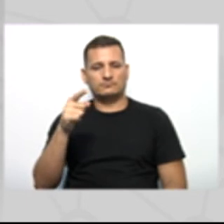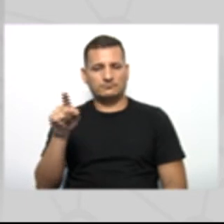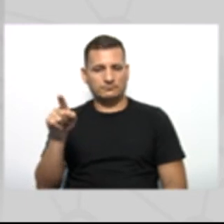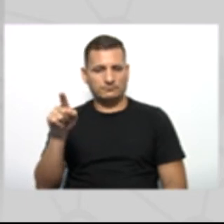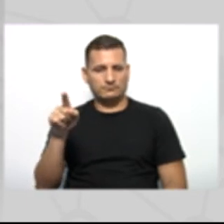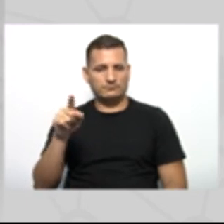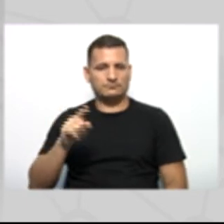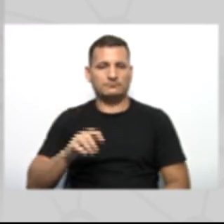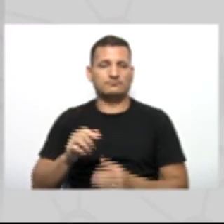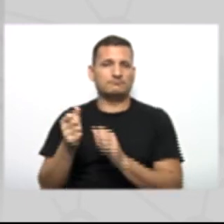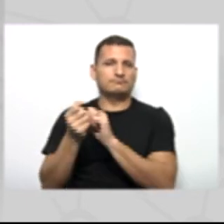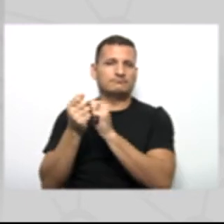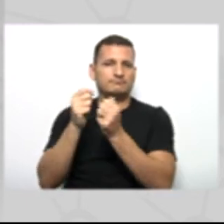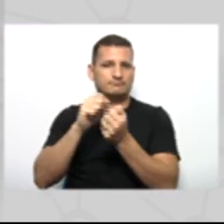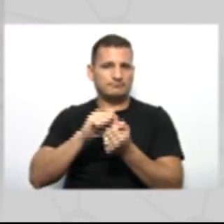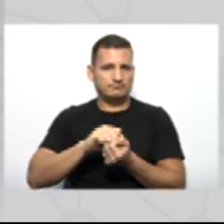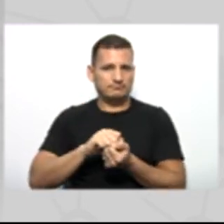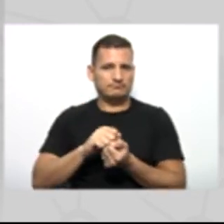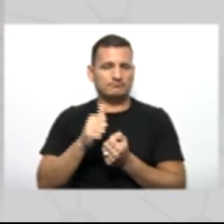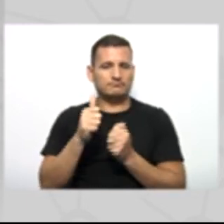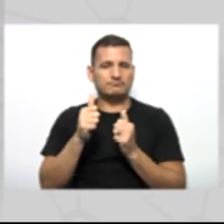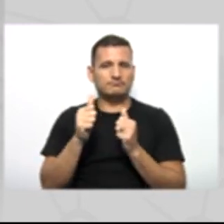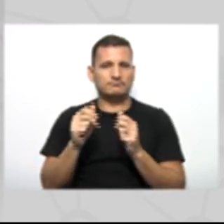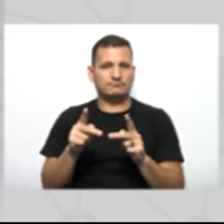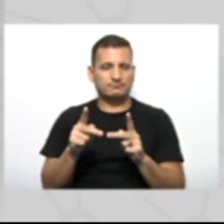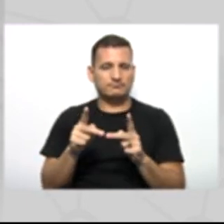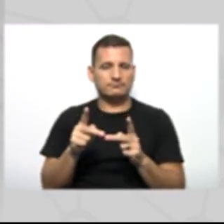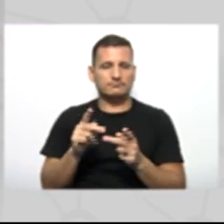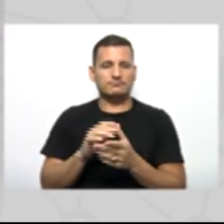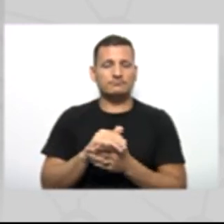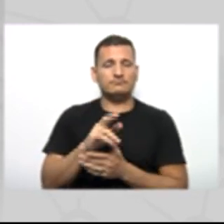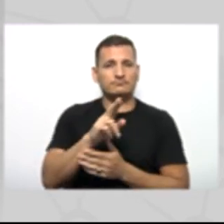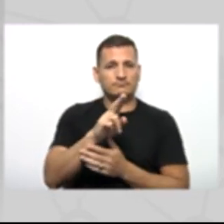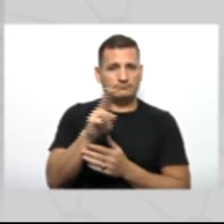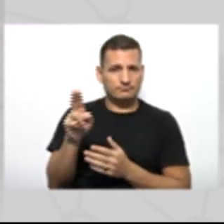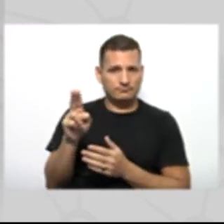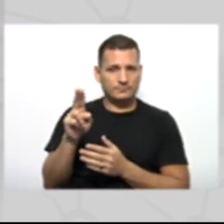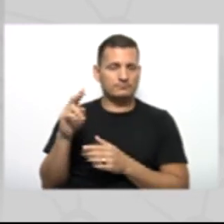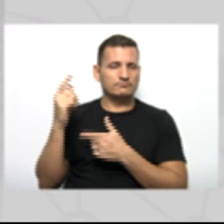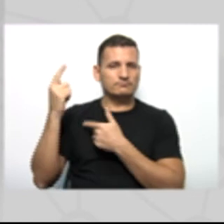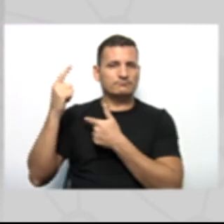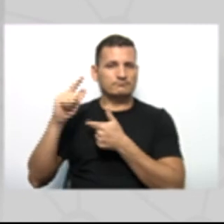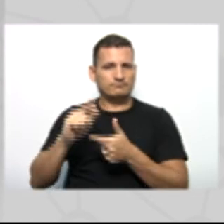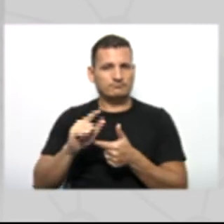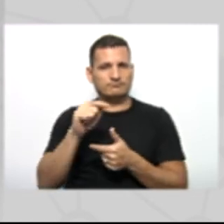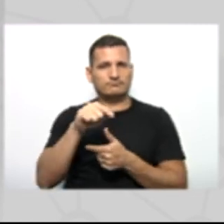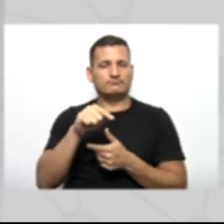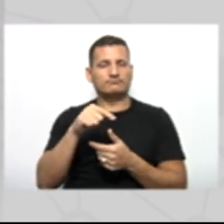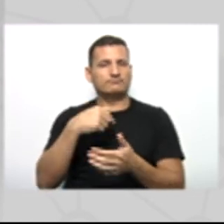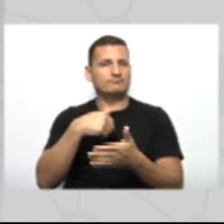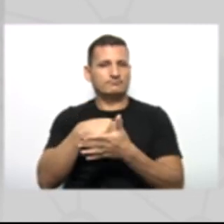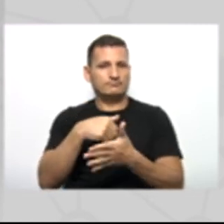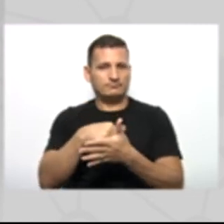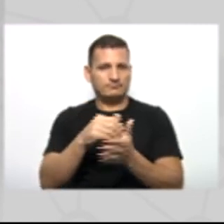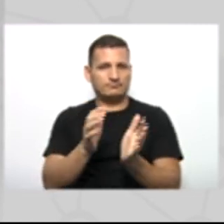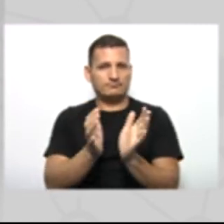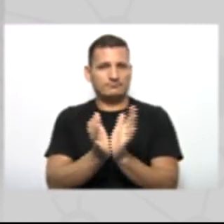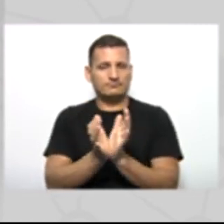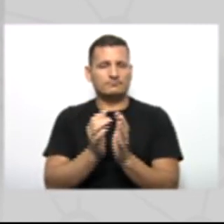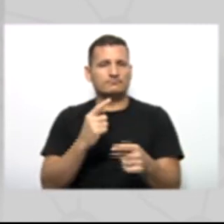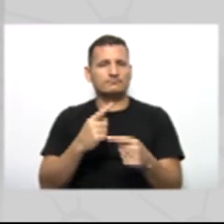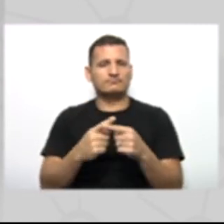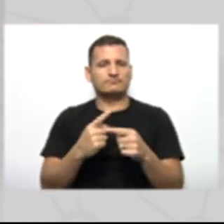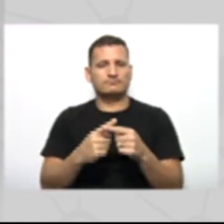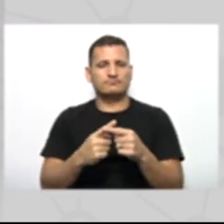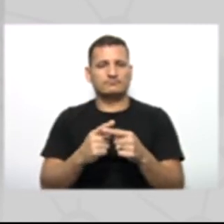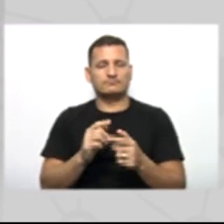essa adaptação, tá ok? No nome e na tradição desse time. Porque, genericamente, nós iríamos